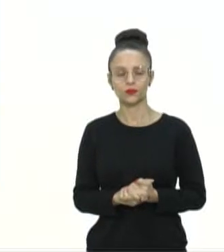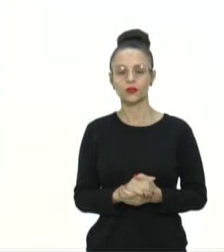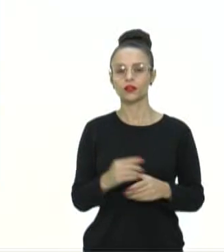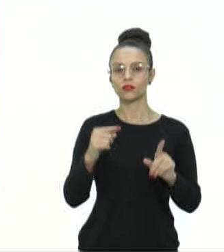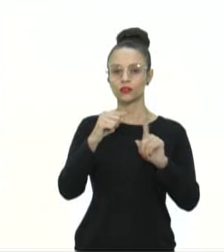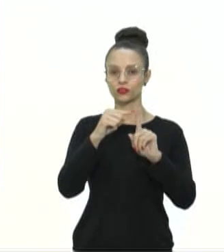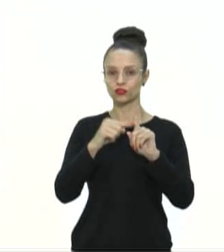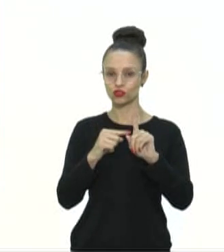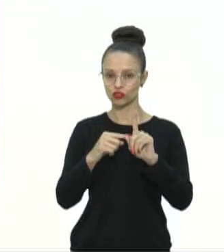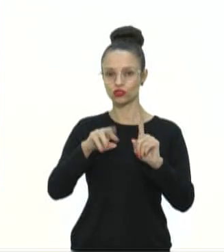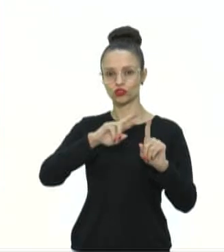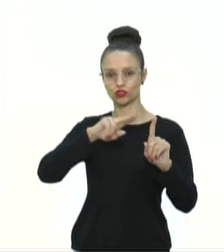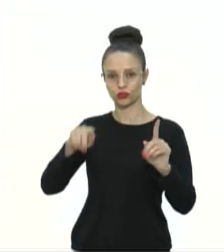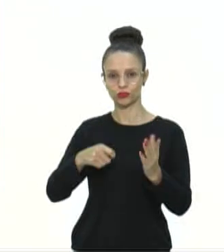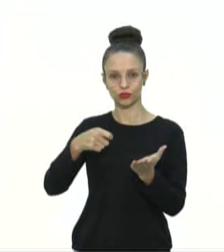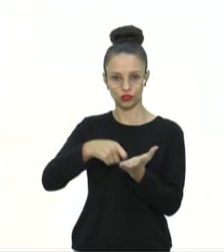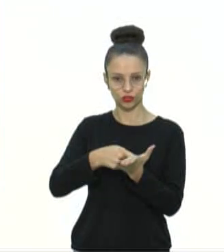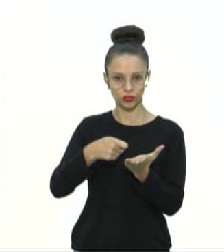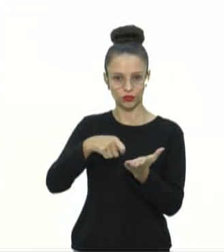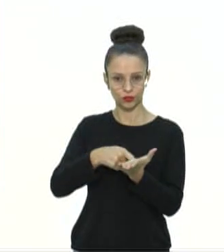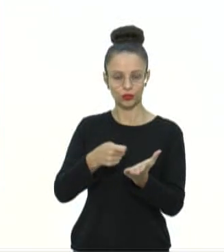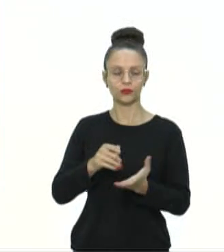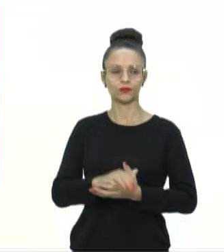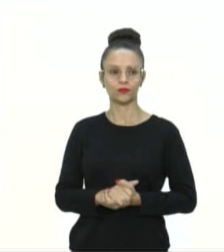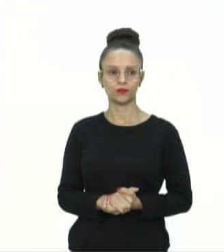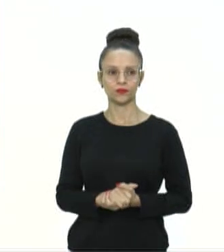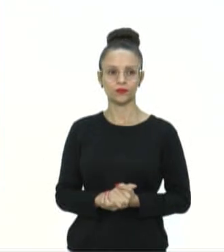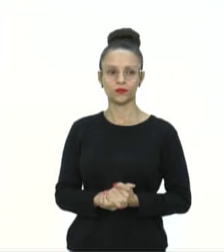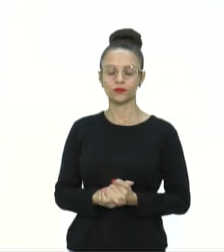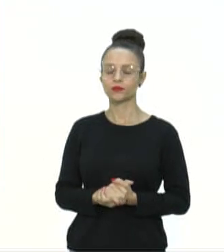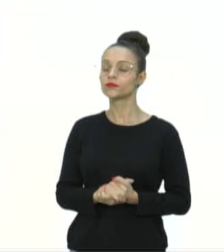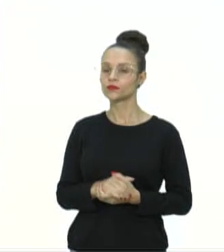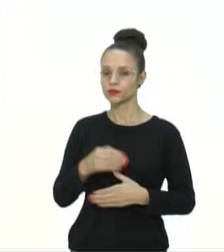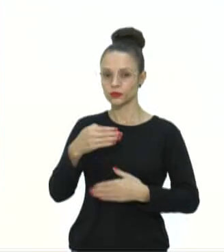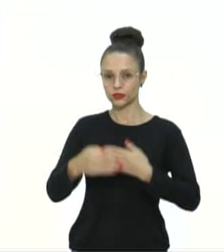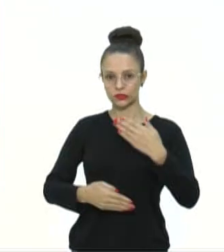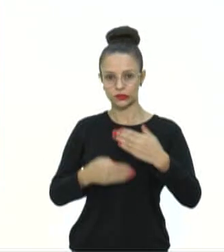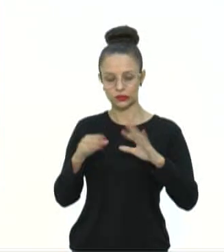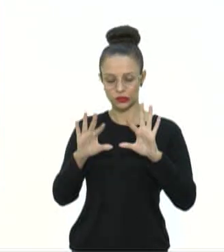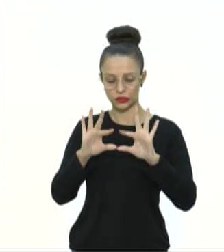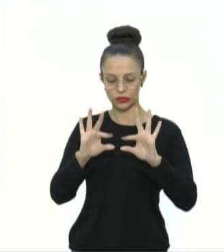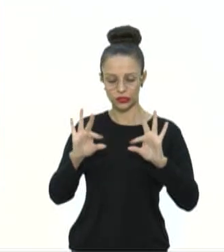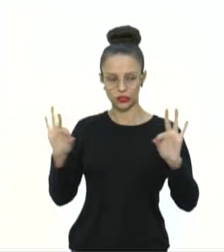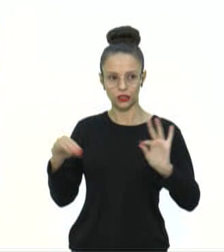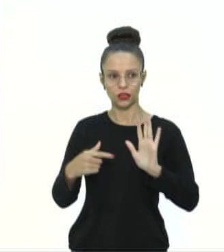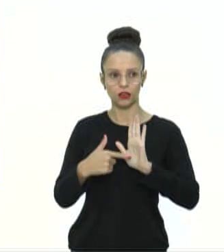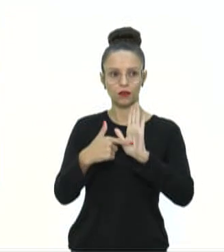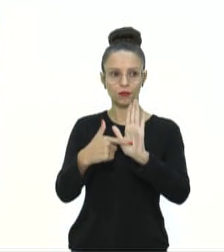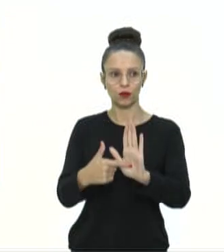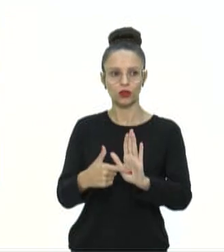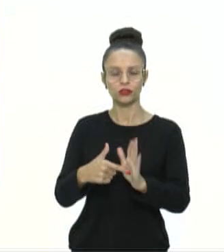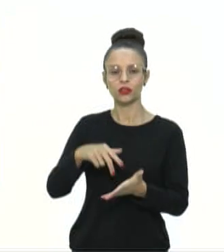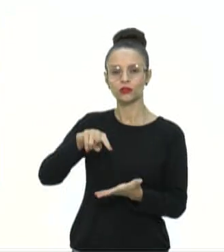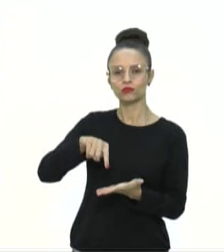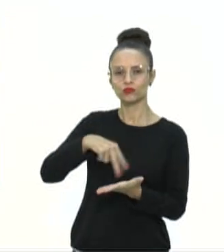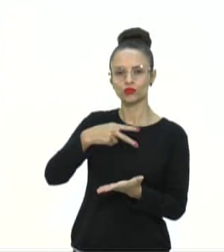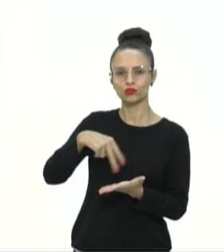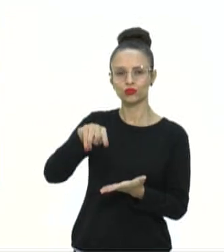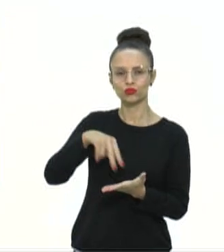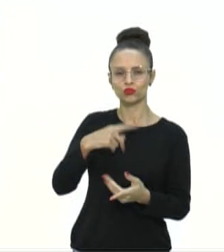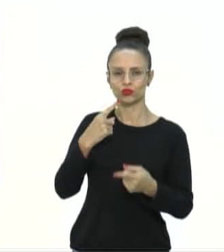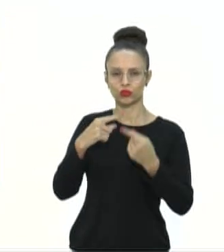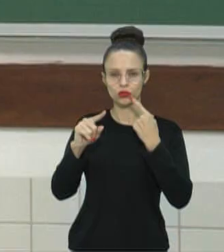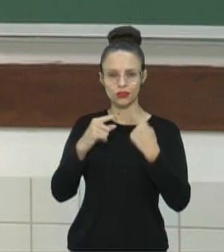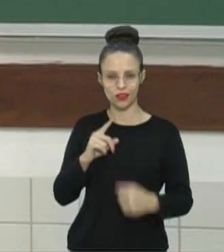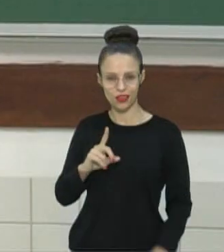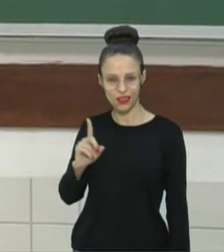Tipos de gravura. Em seda, retratando uma performance musical, tá?